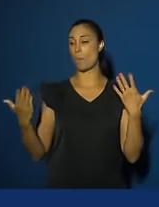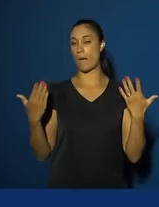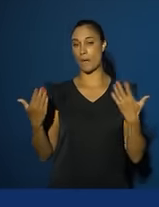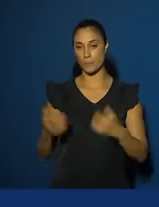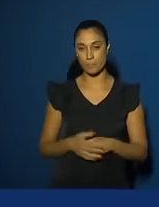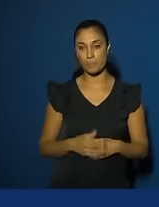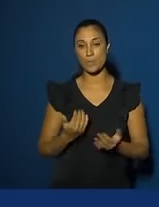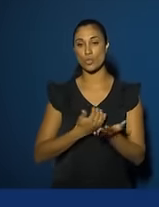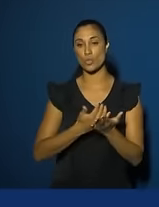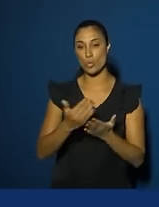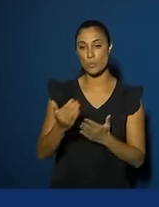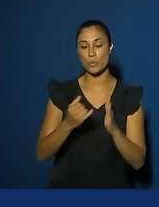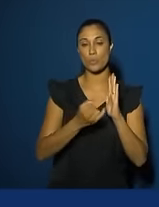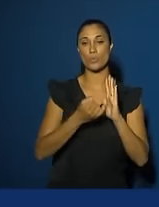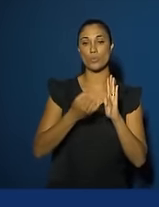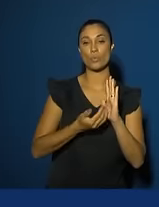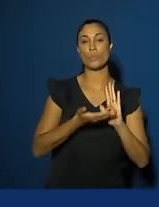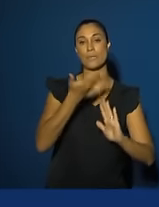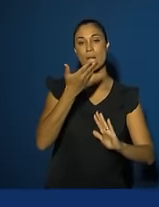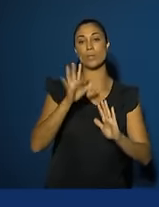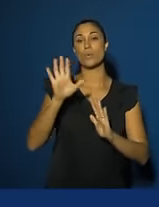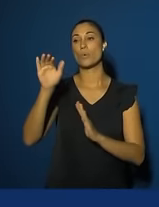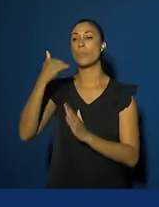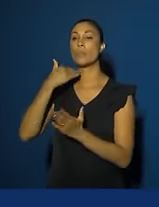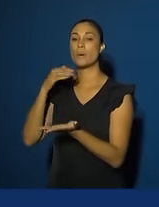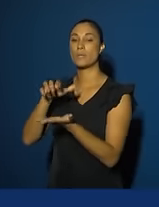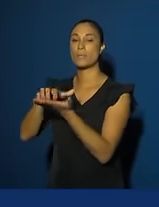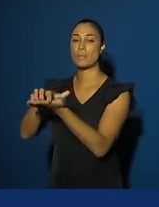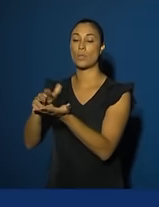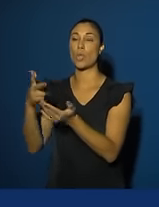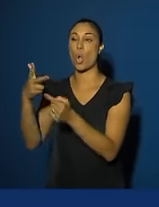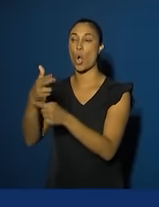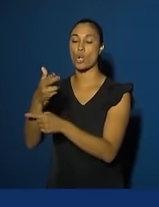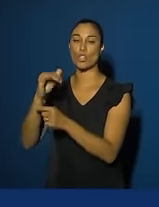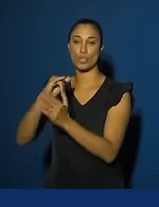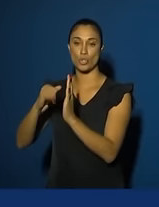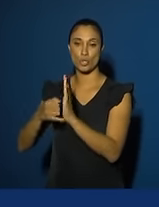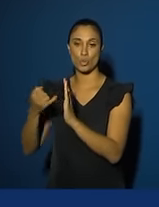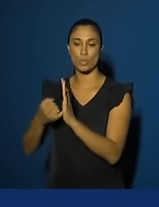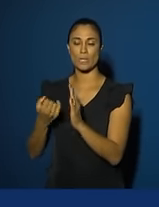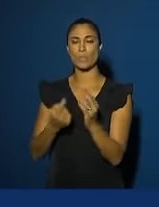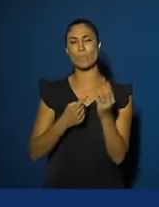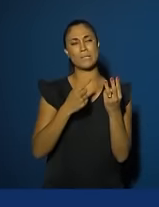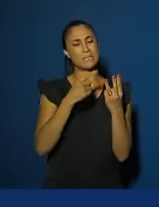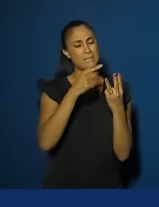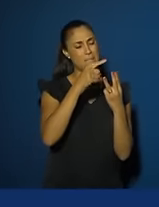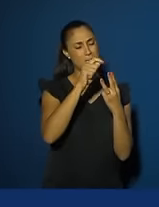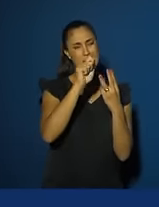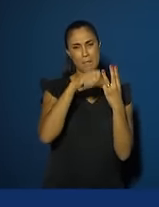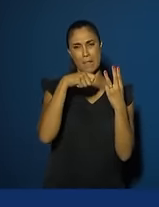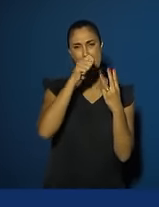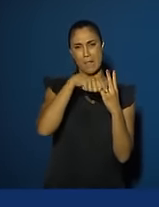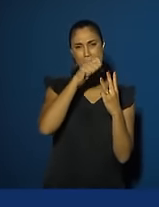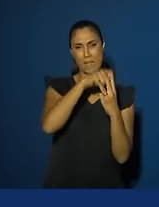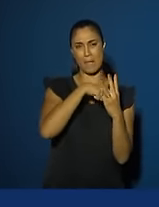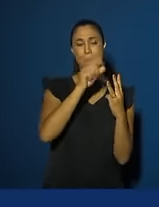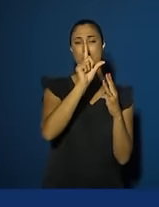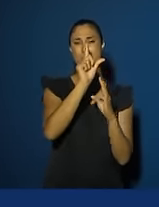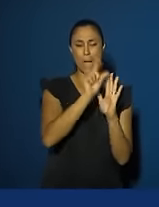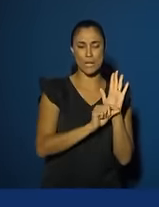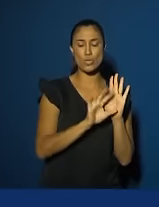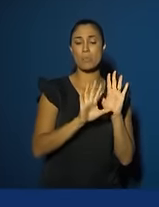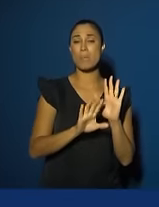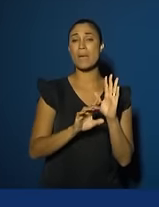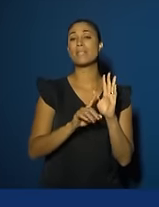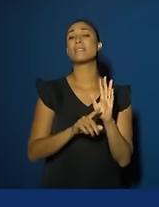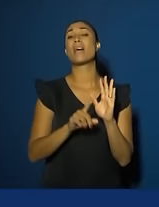ano taxa de juros ainda tá alta o banco central tá num ciclo de corte de juros então um primeiro trimestre com crescimento baixo Mas vem um segundo trimestre